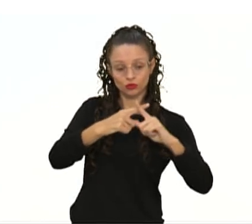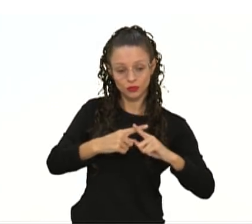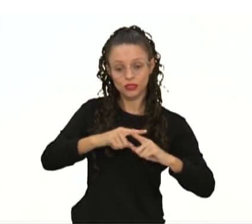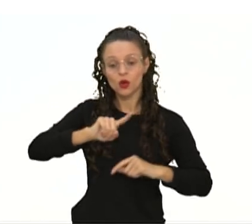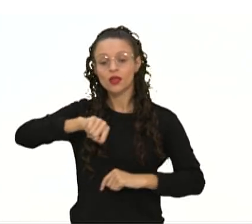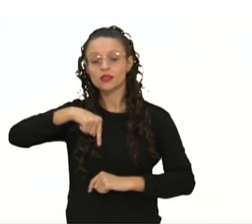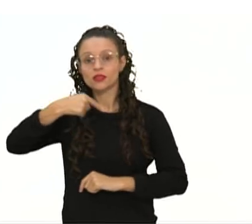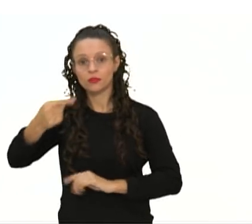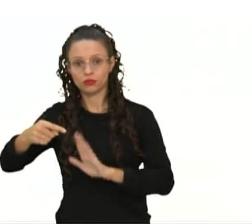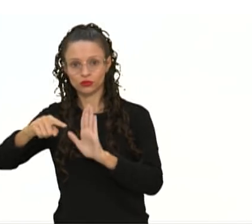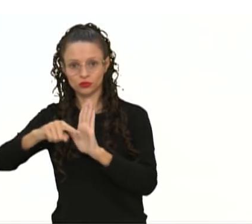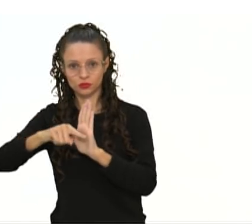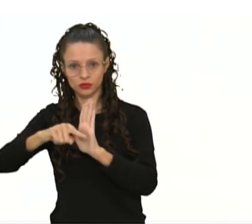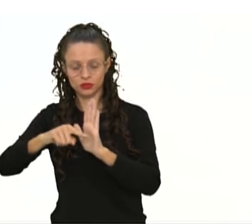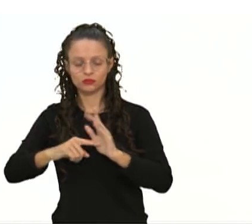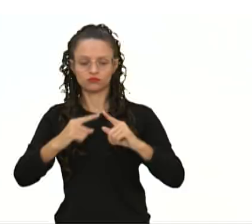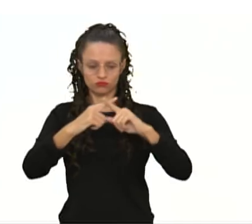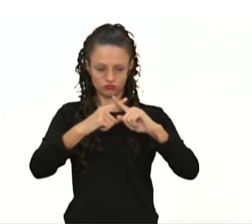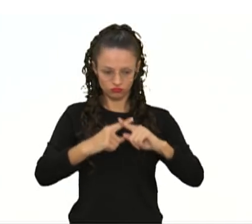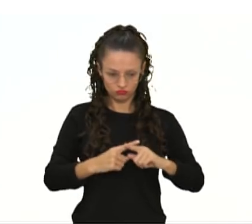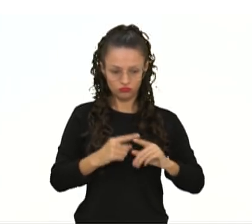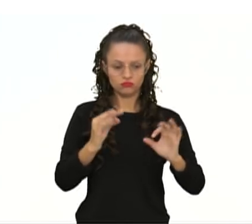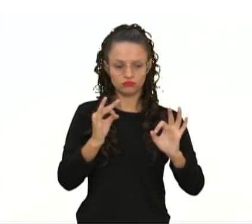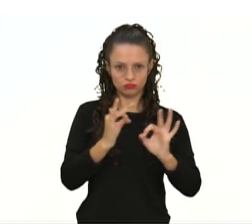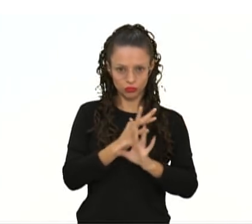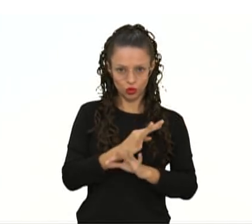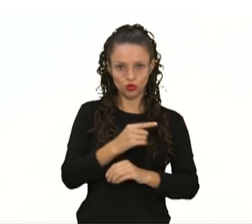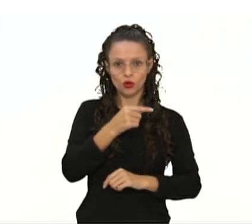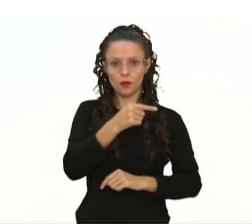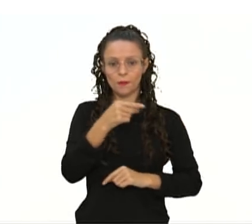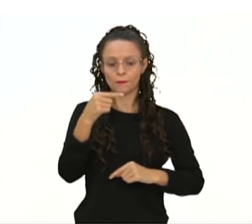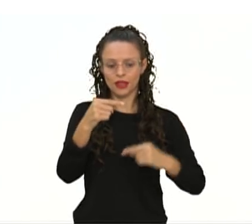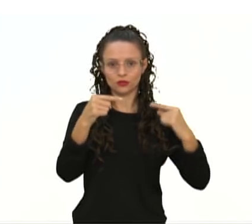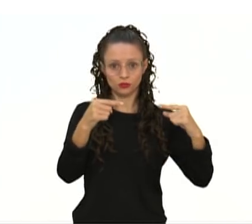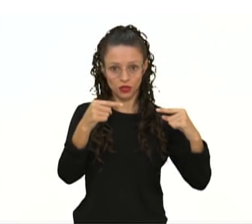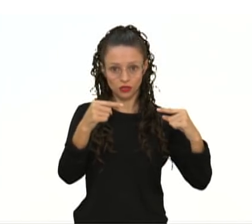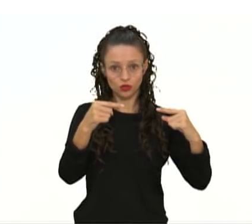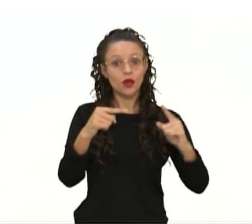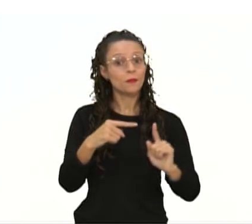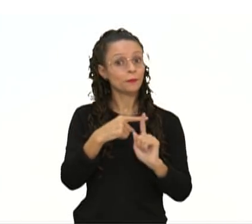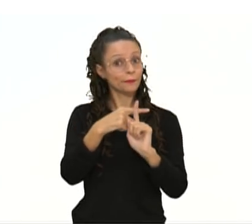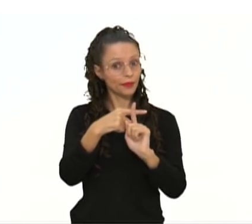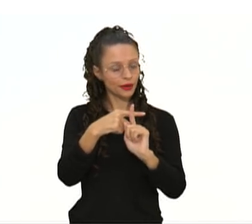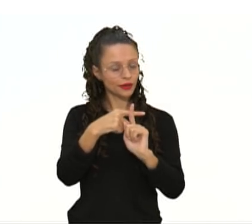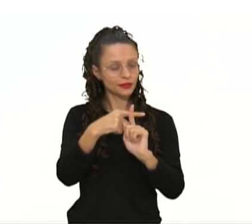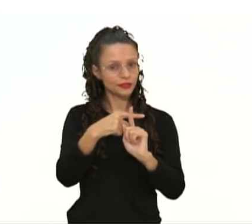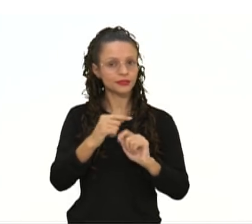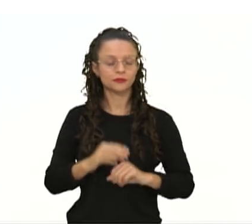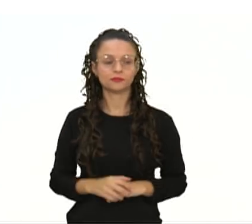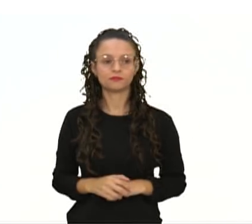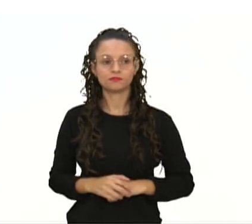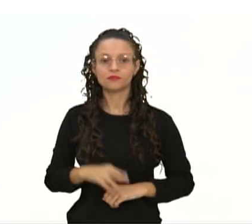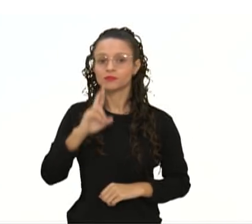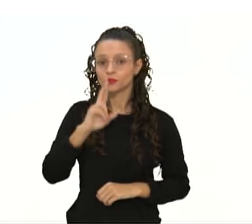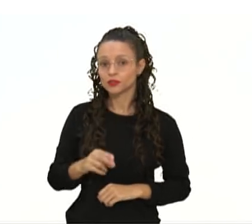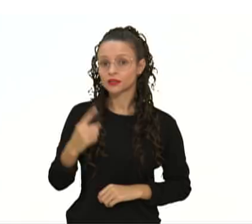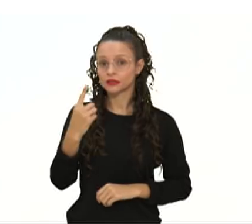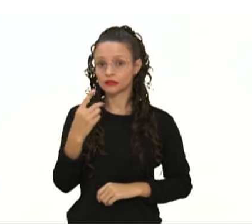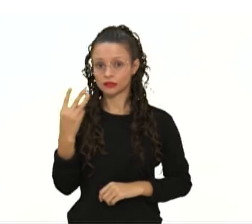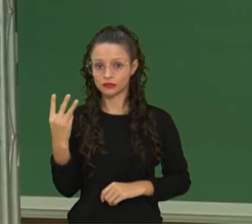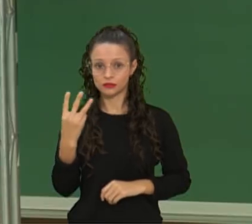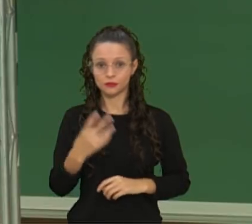né? Então, resolva a multiplicação, regrinha de sinal, menos aqui, por isso mais, e 1 mais 12,